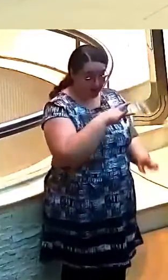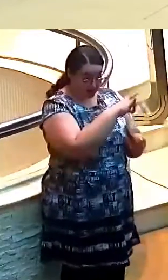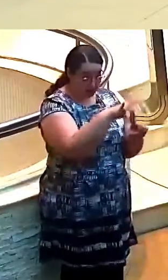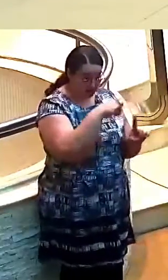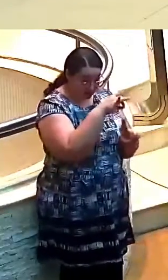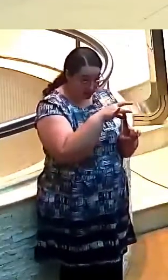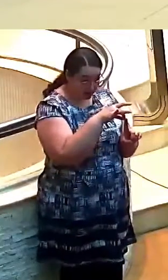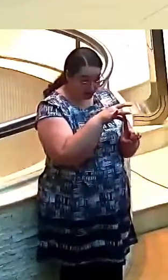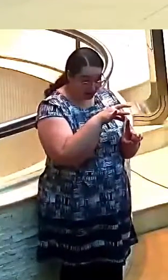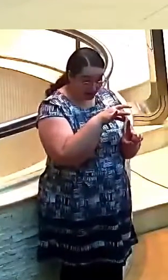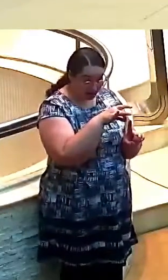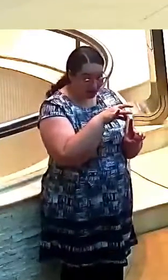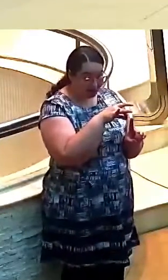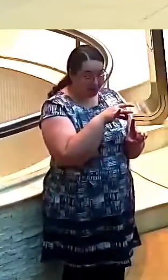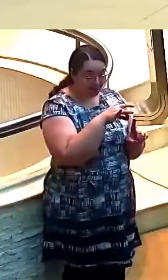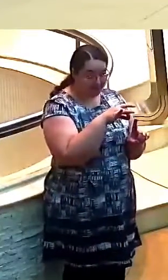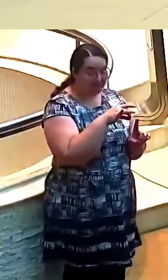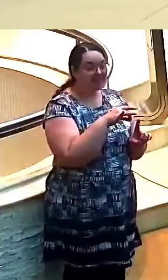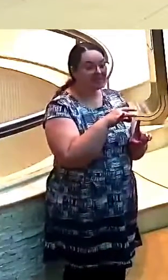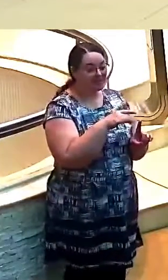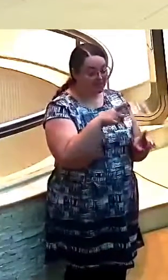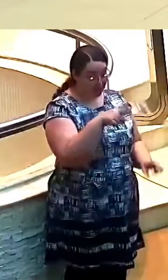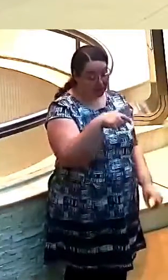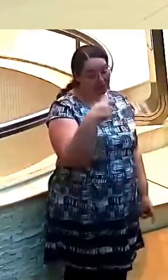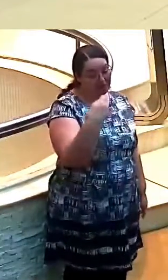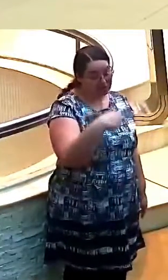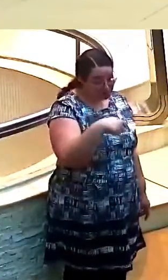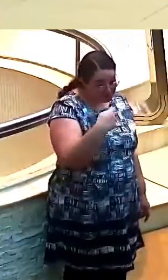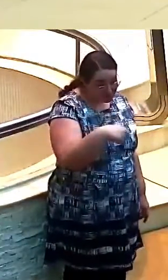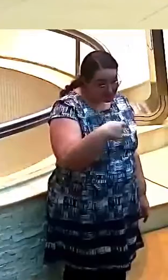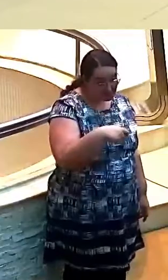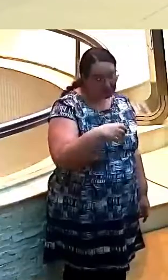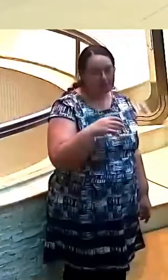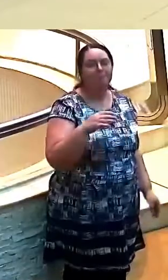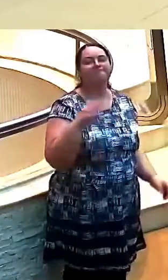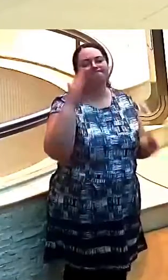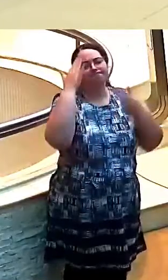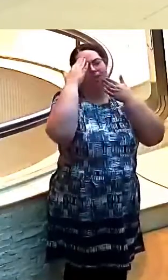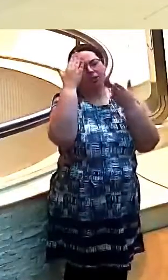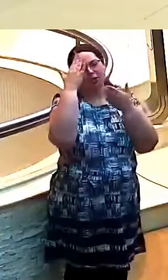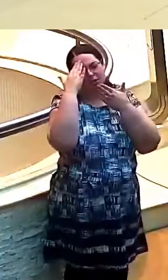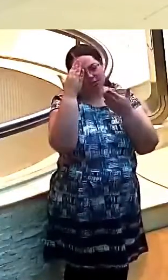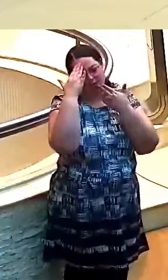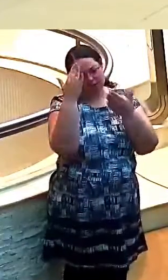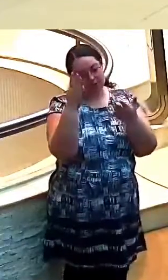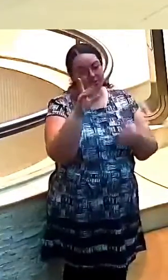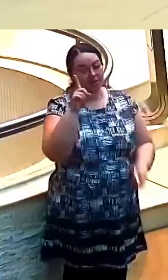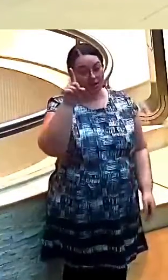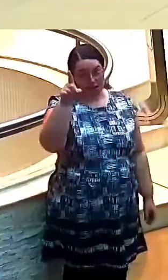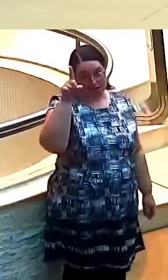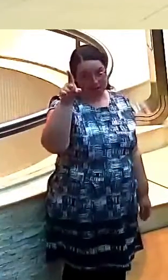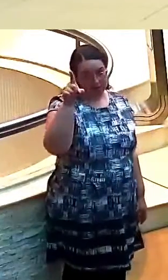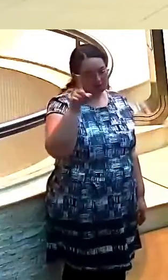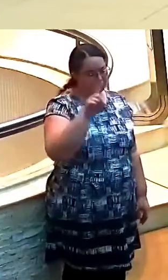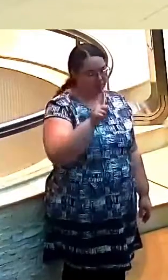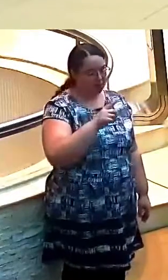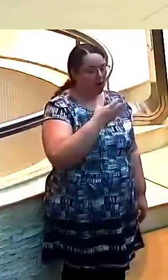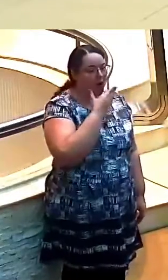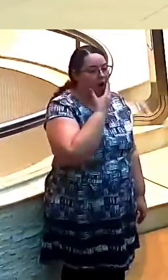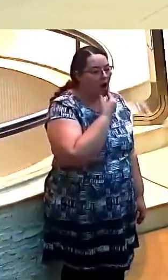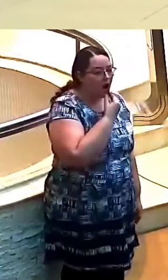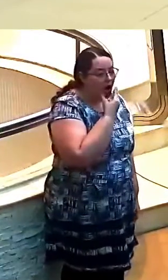reconheça, que você, precisa venerar, o que Cristo fez, e não o que os homens fazem, segundo, isso é tremor,